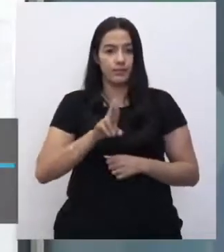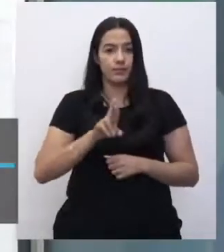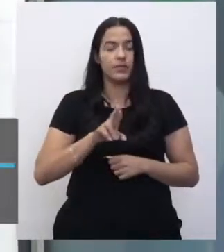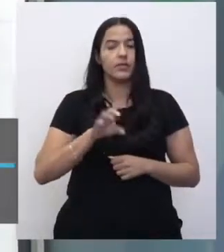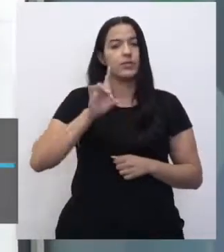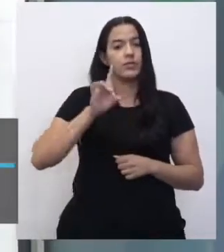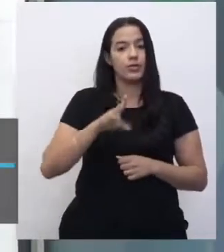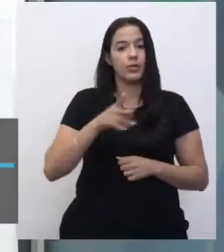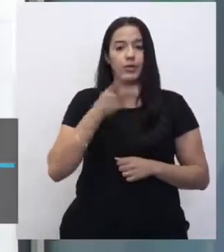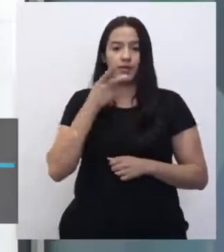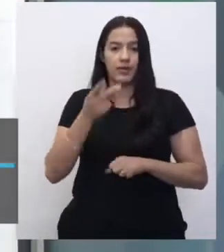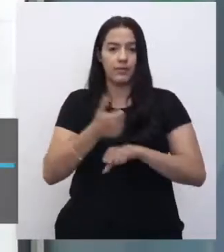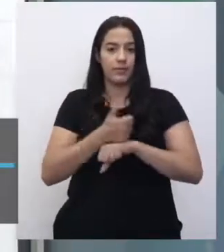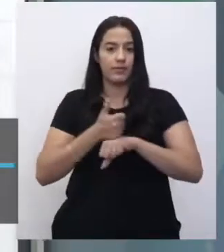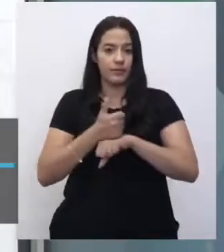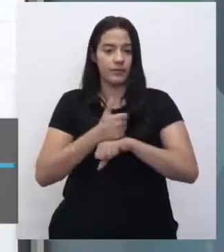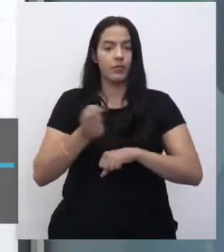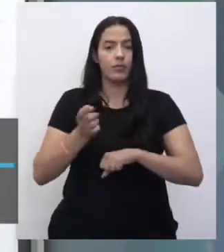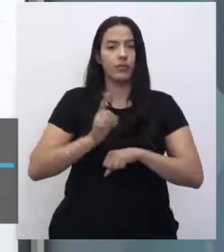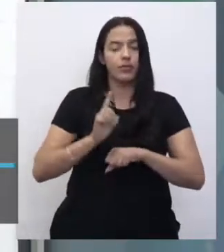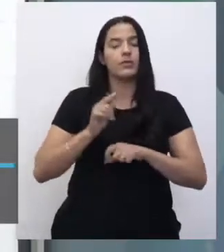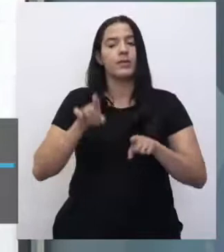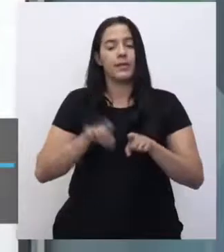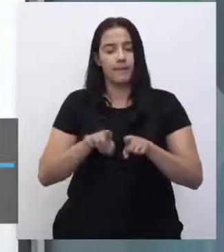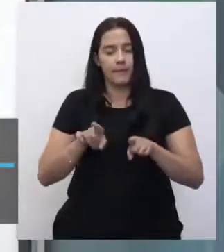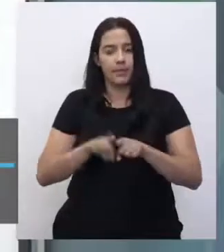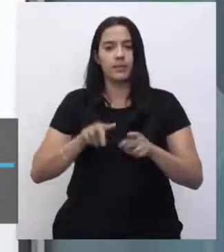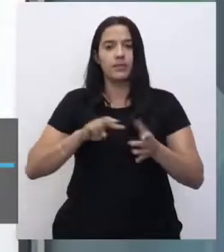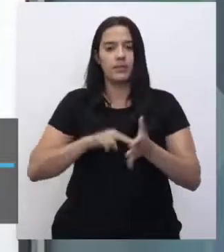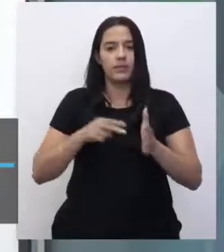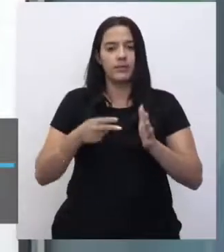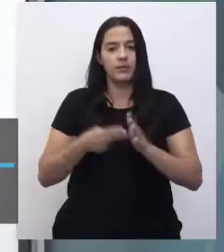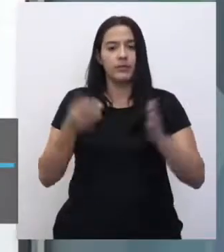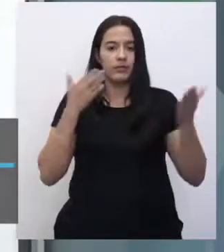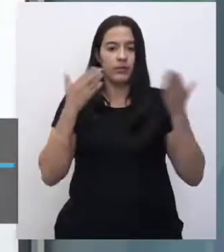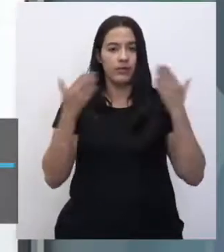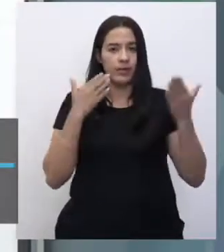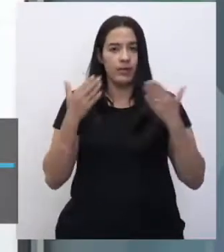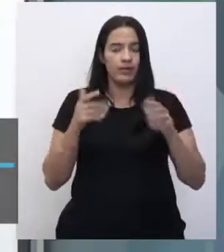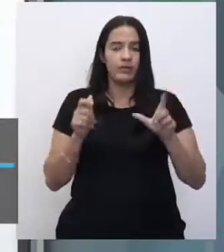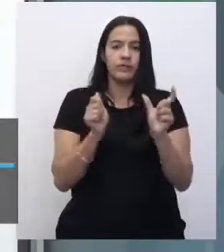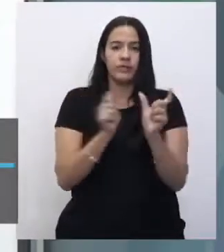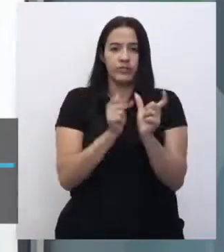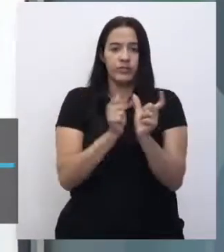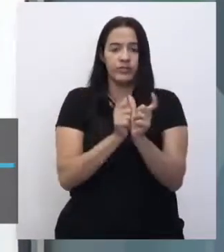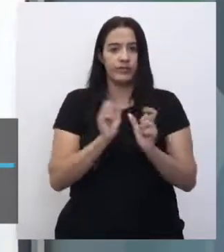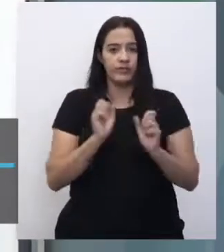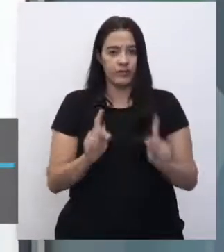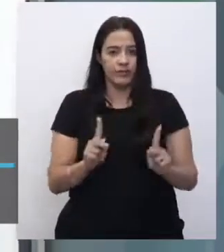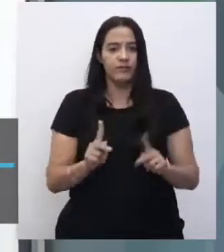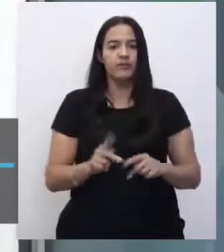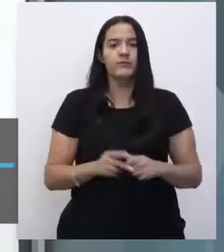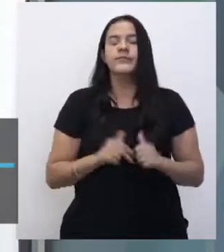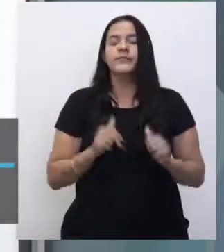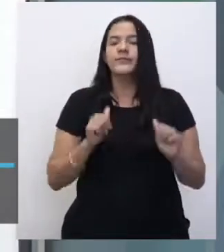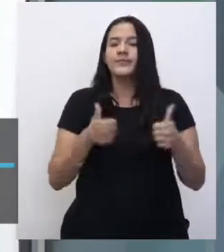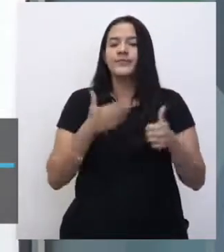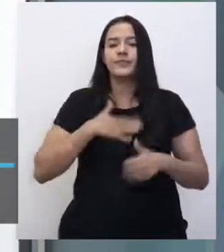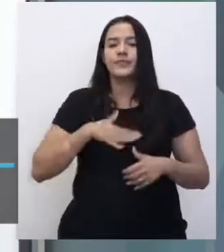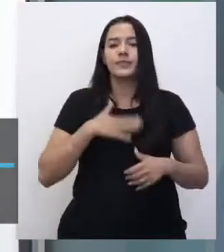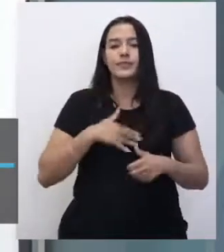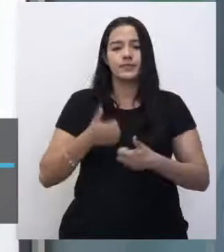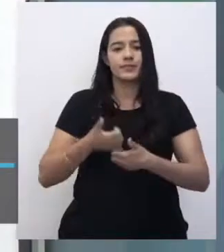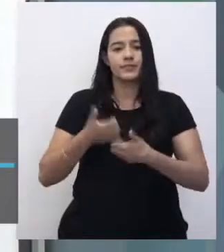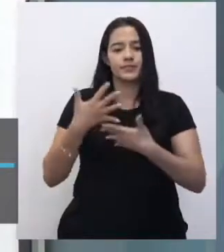para indicar profissão. O ER também significa um comparativo de adjetivo. Beleza? Beleza. Tranquilo no chat?